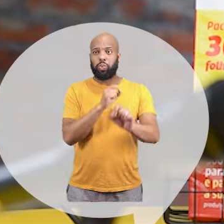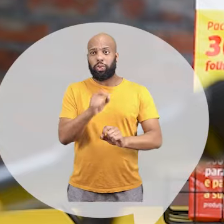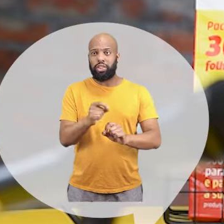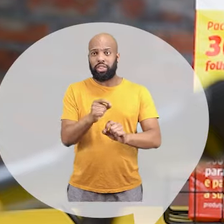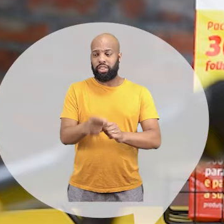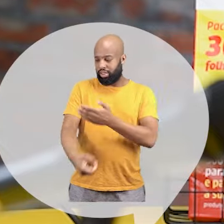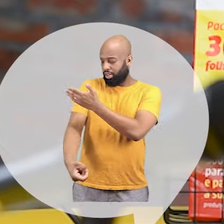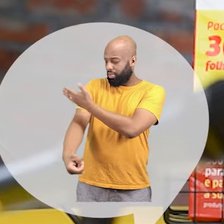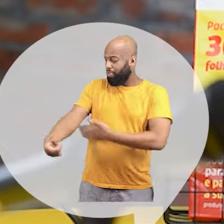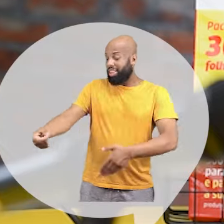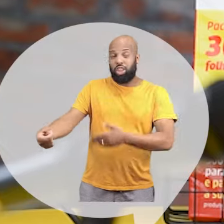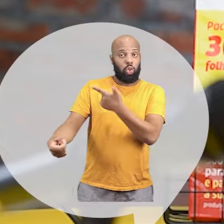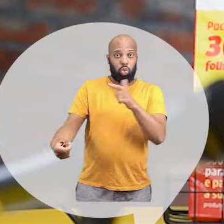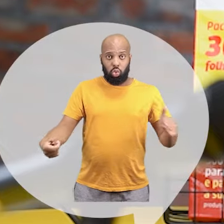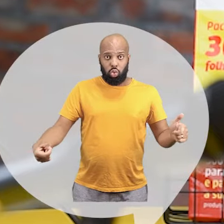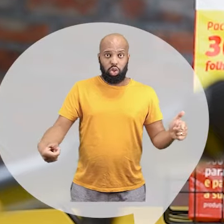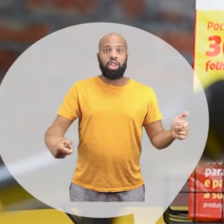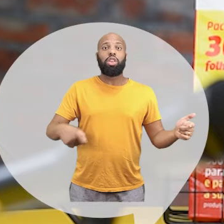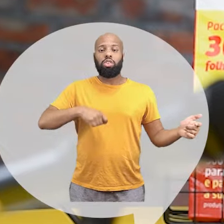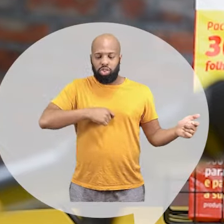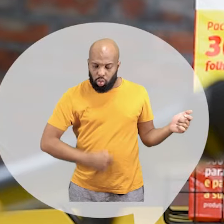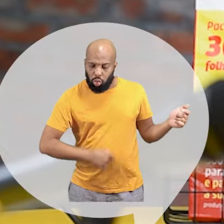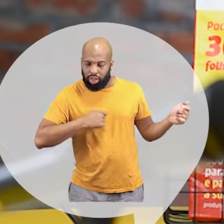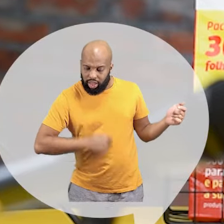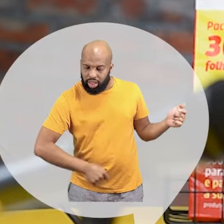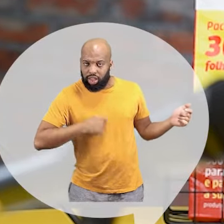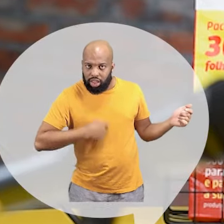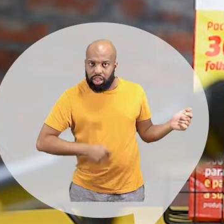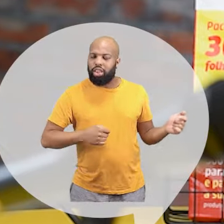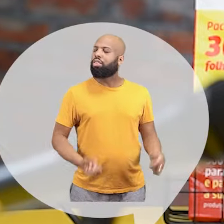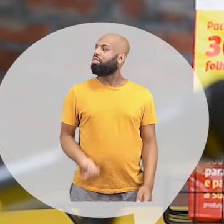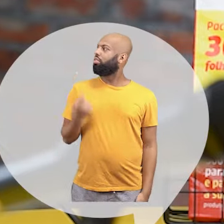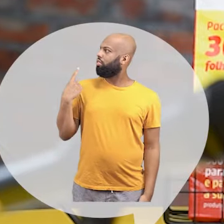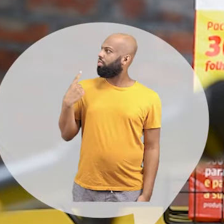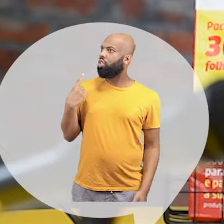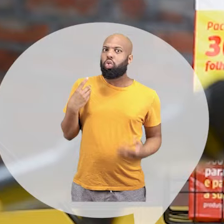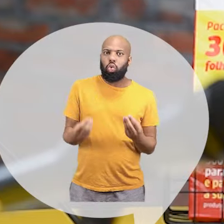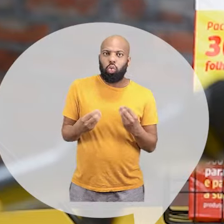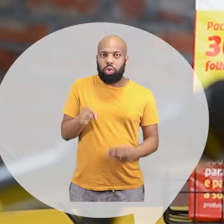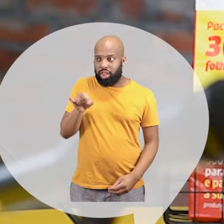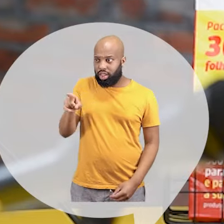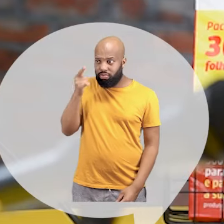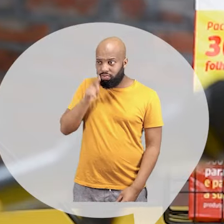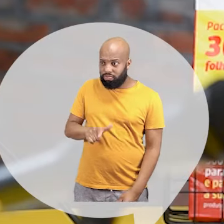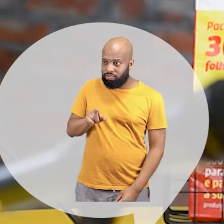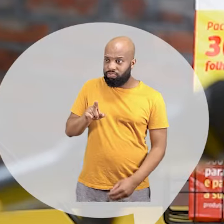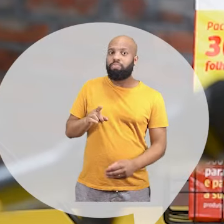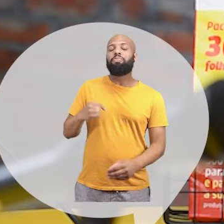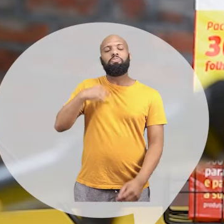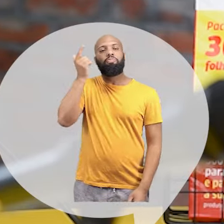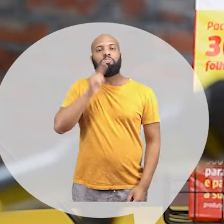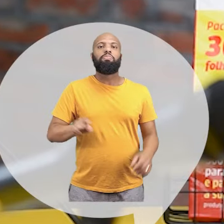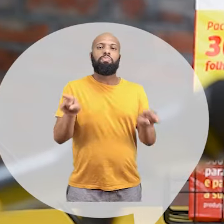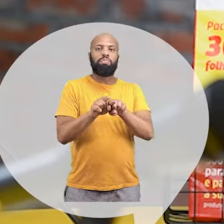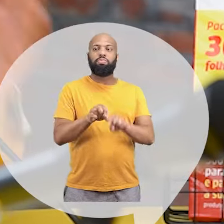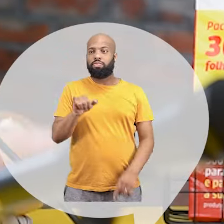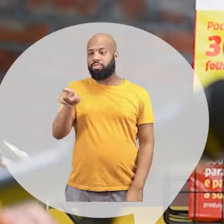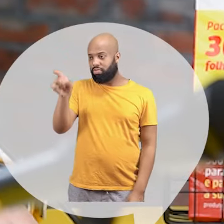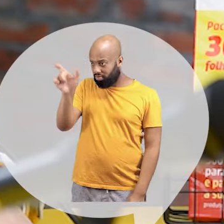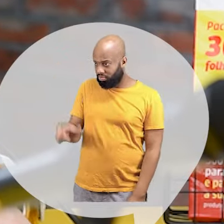o antebraço direito e ele estava tocando violão quando eu vi aquele cara eu falei tá se esse cara consegue eu conseguir